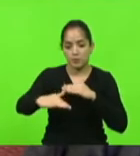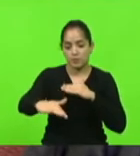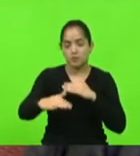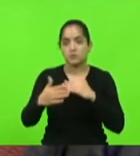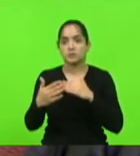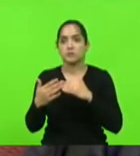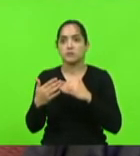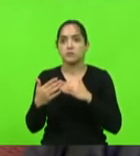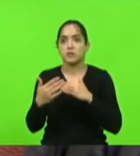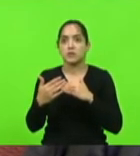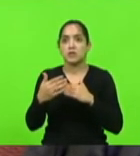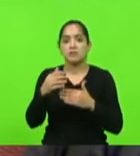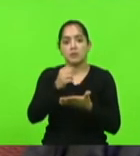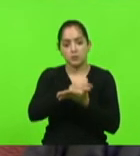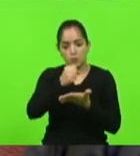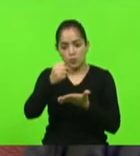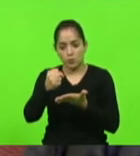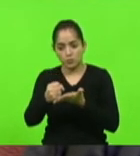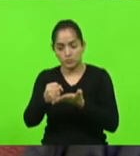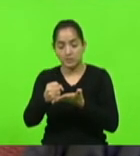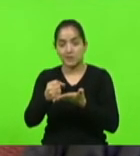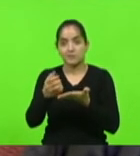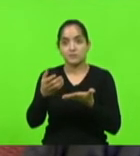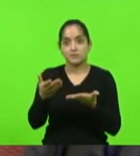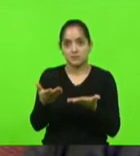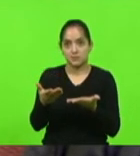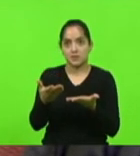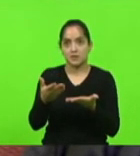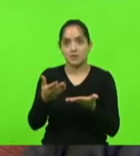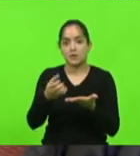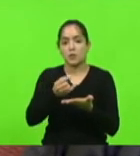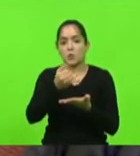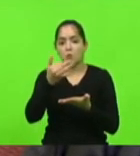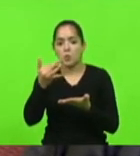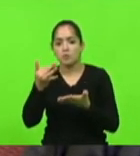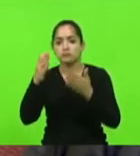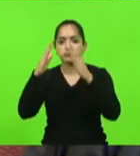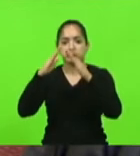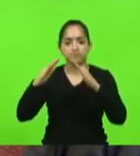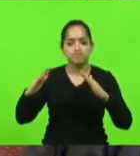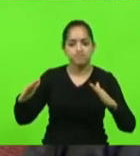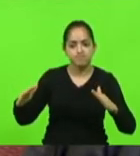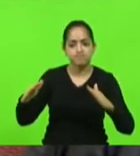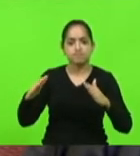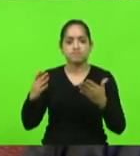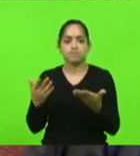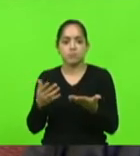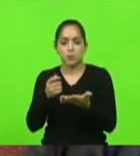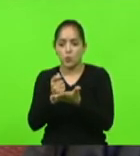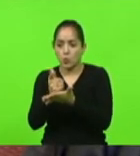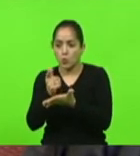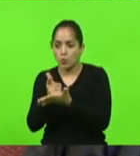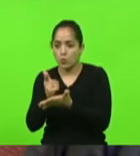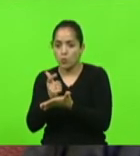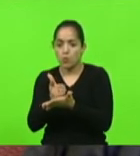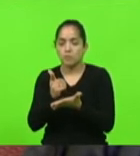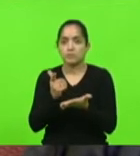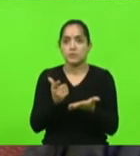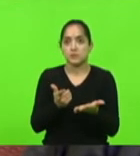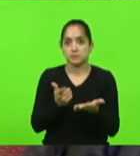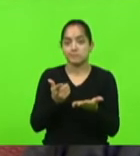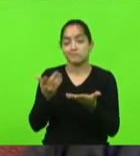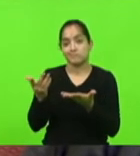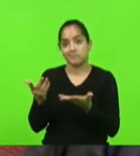que não se contrata, como se fez agora, tantos mil metros de telhado, tantos mil metros de... É como a Secretaria